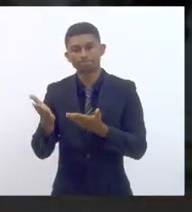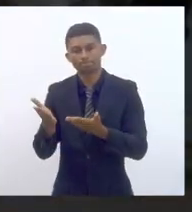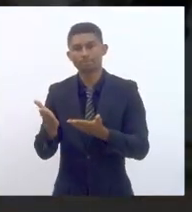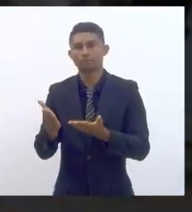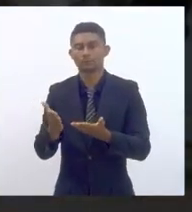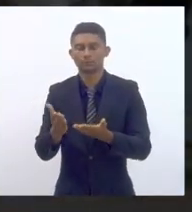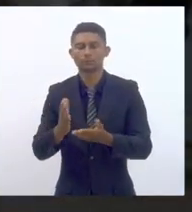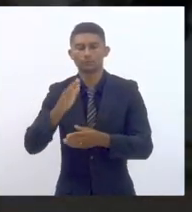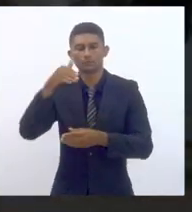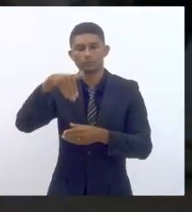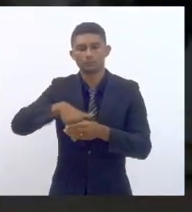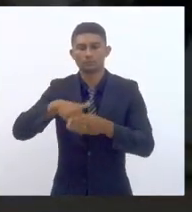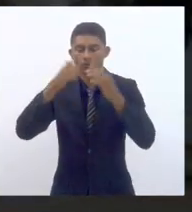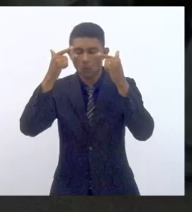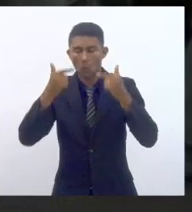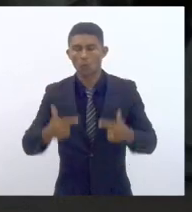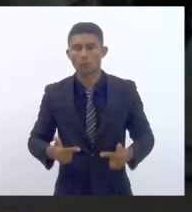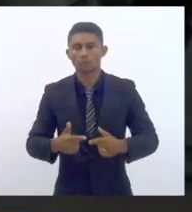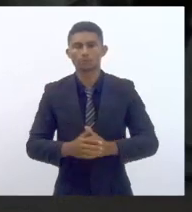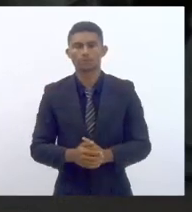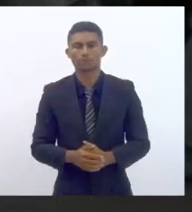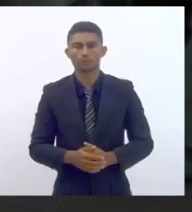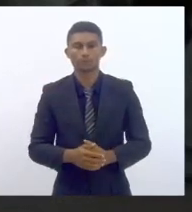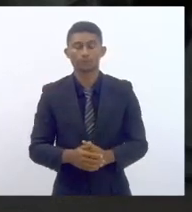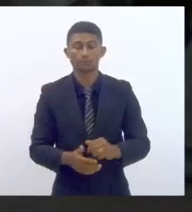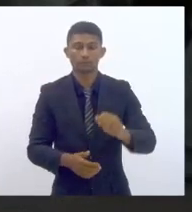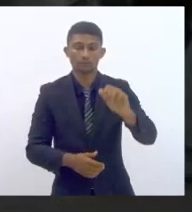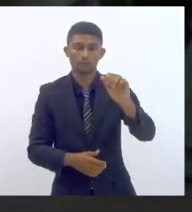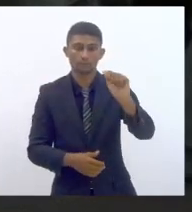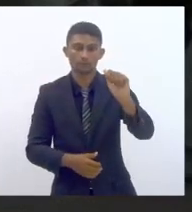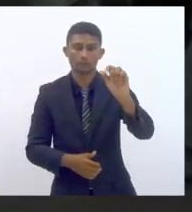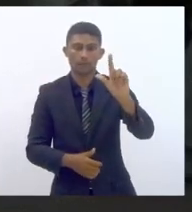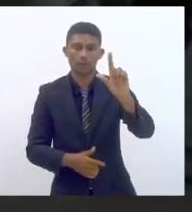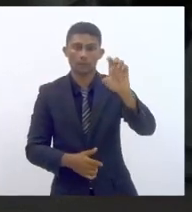1. Deputado Alexandre Freitas.